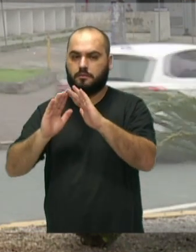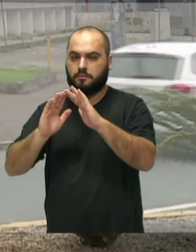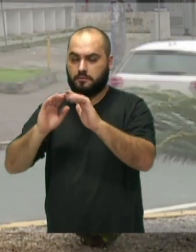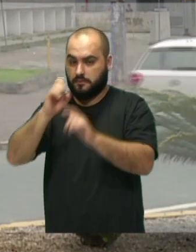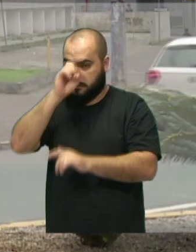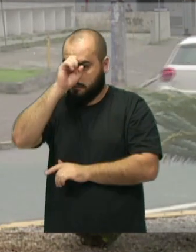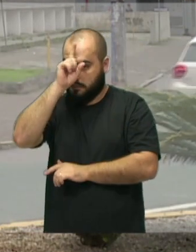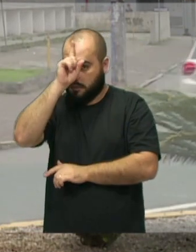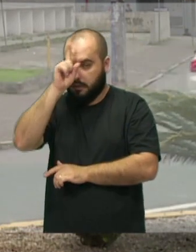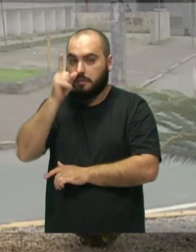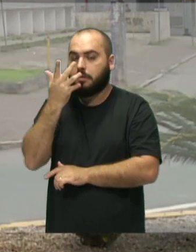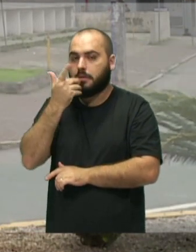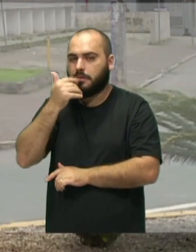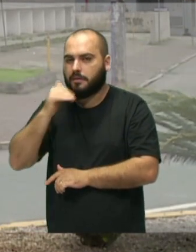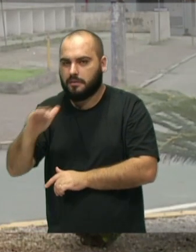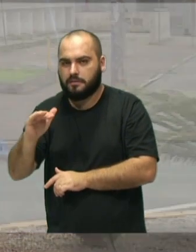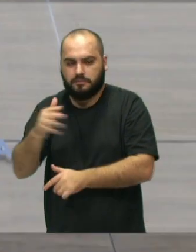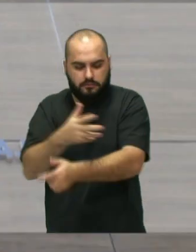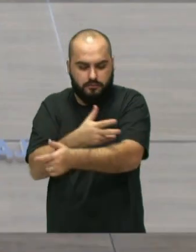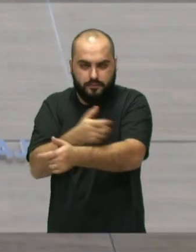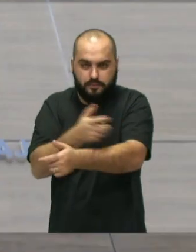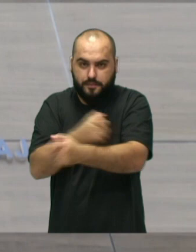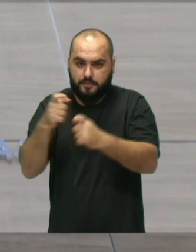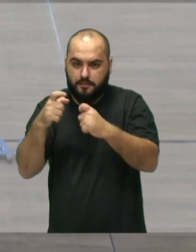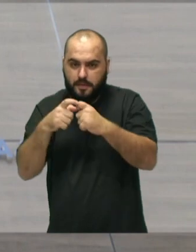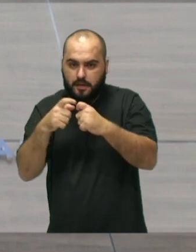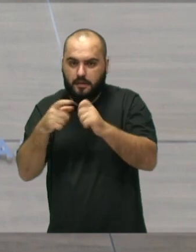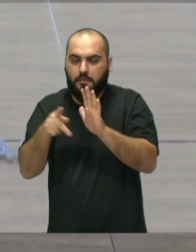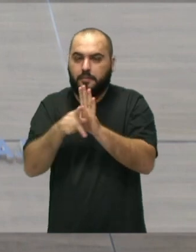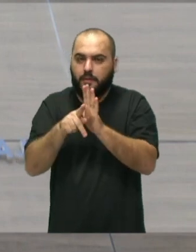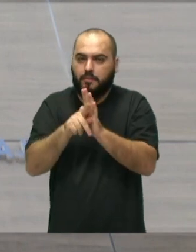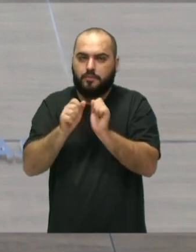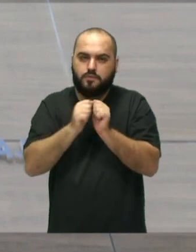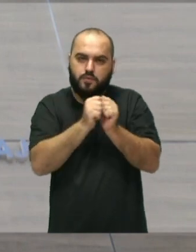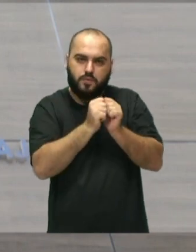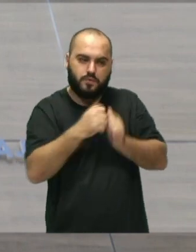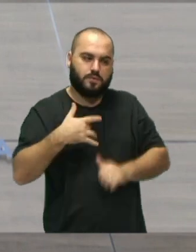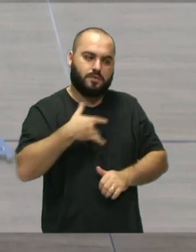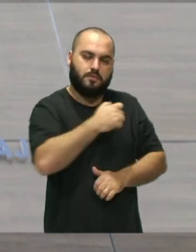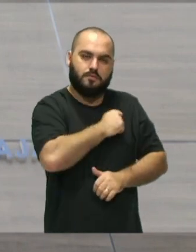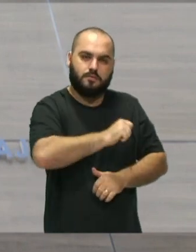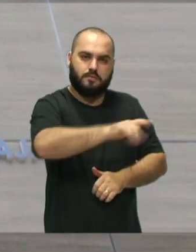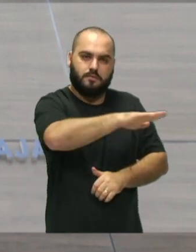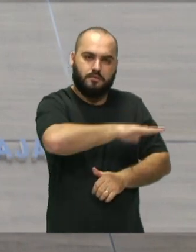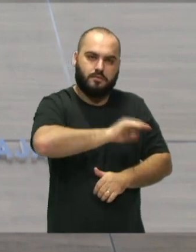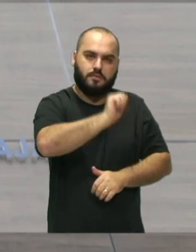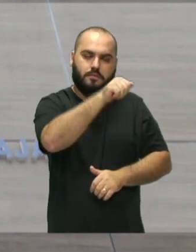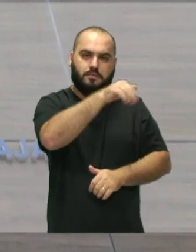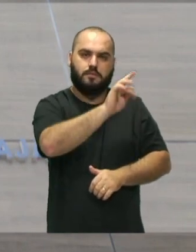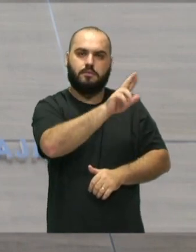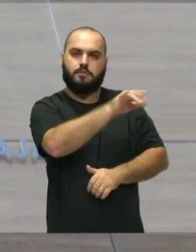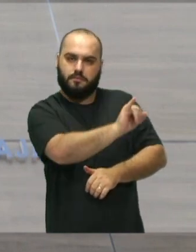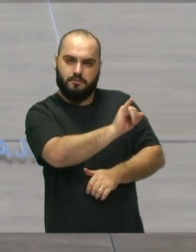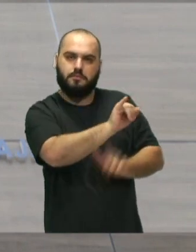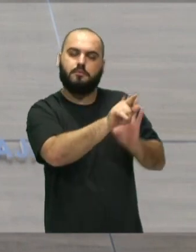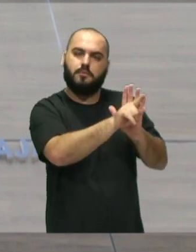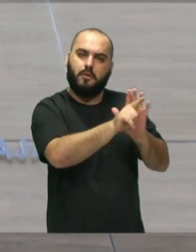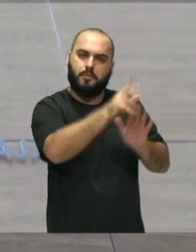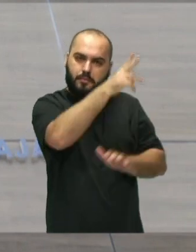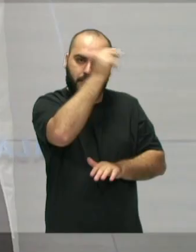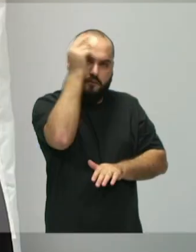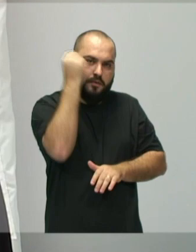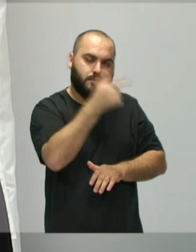para realizar exames e Consultas por meio do consórcio de saúde para pacientes encaminhados pelas